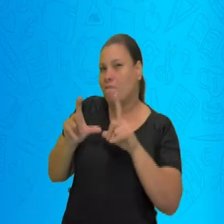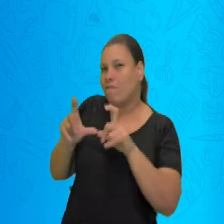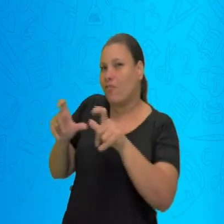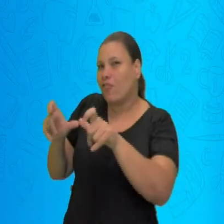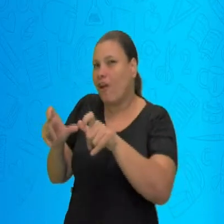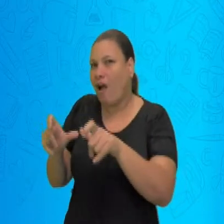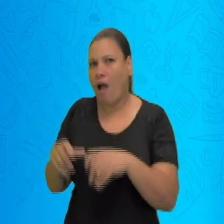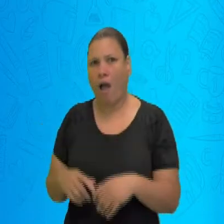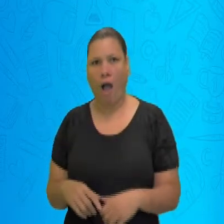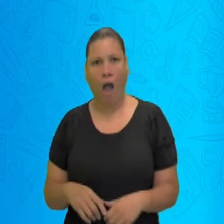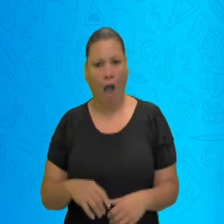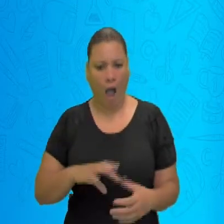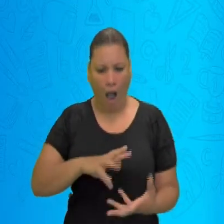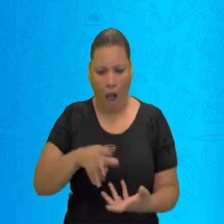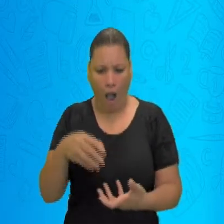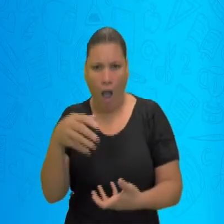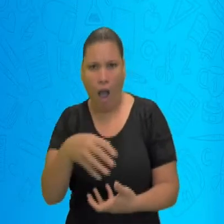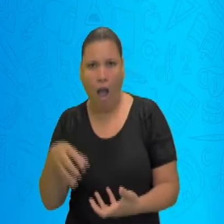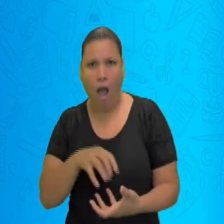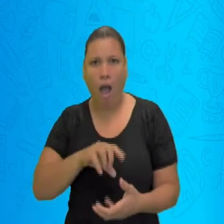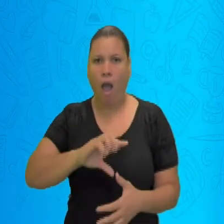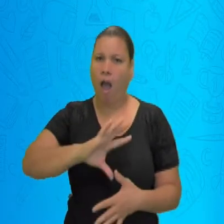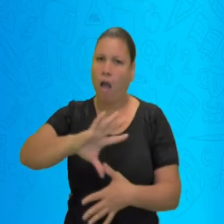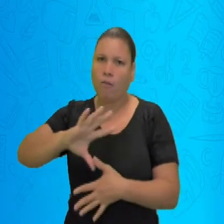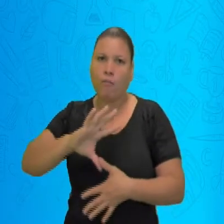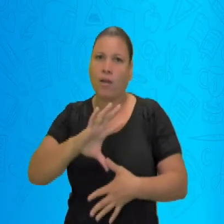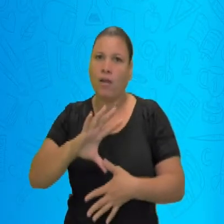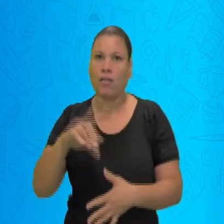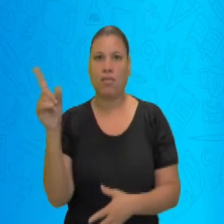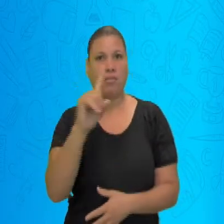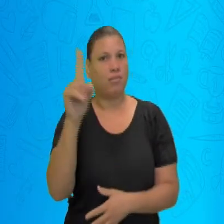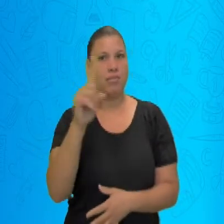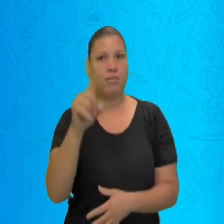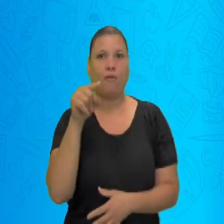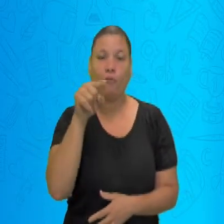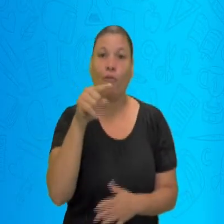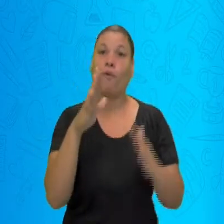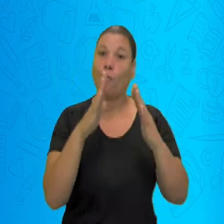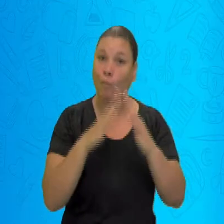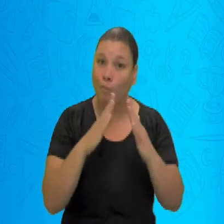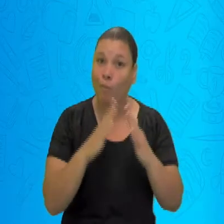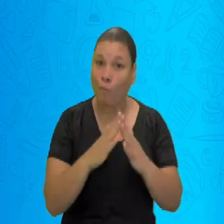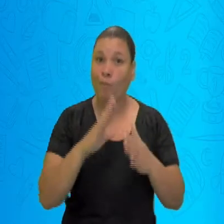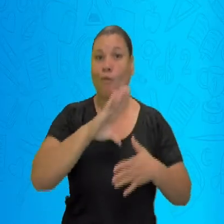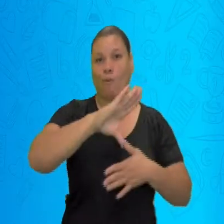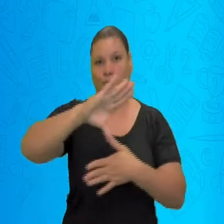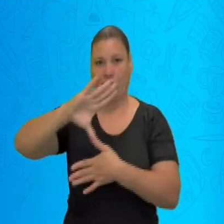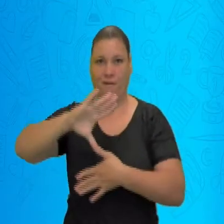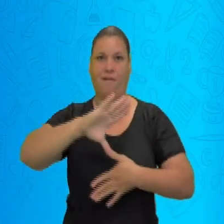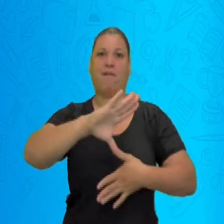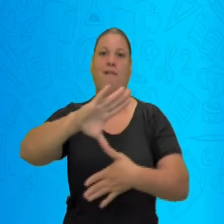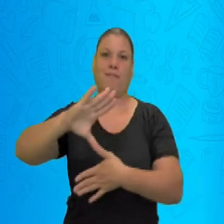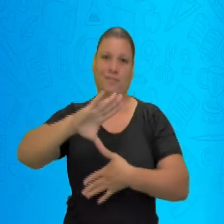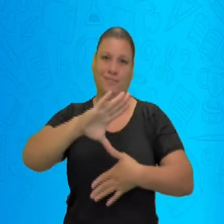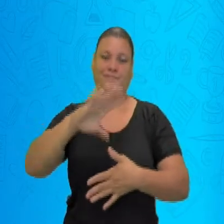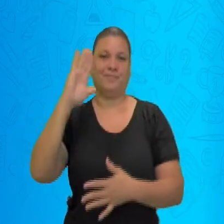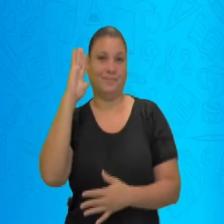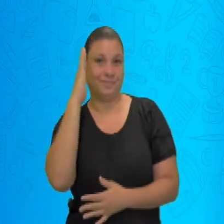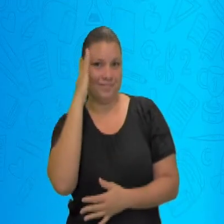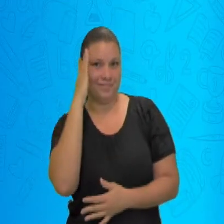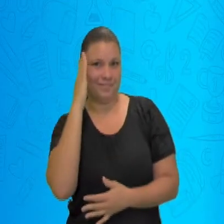na América. Tranquilo? E é o